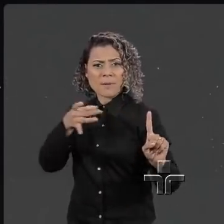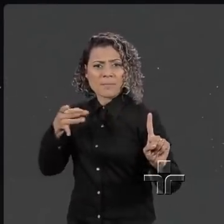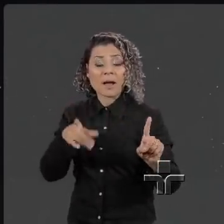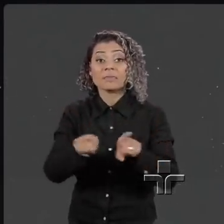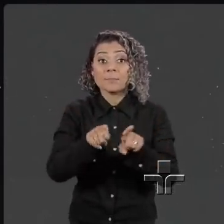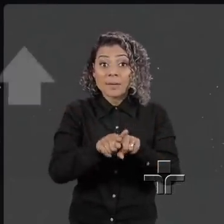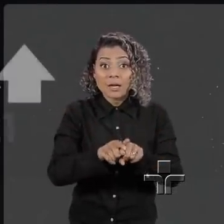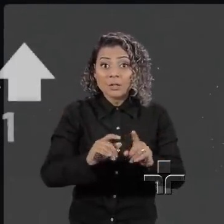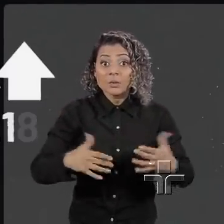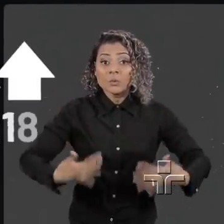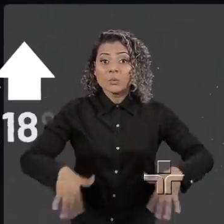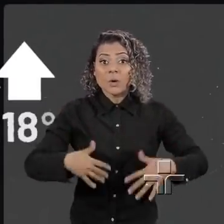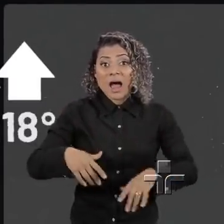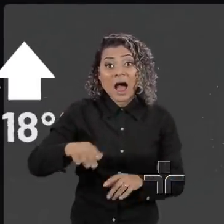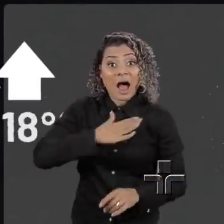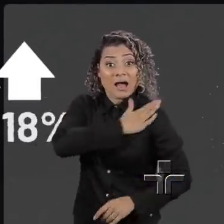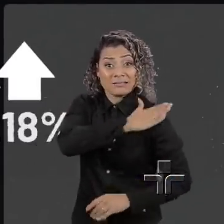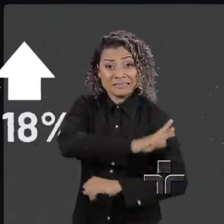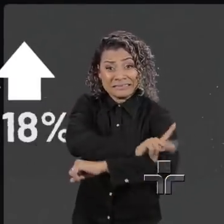350%. Racismo,